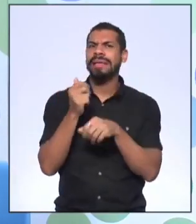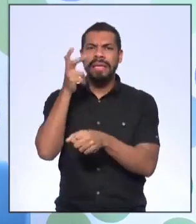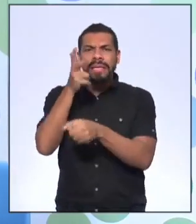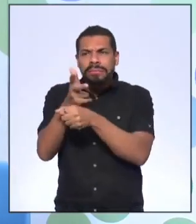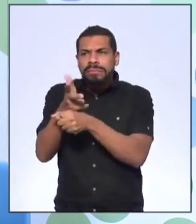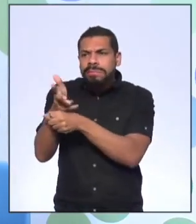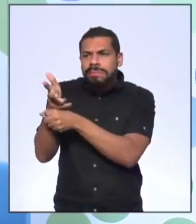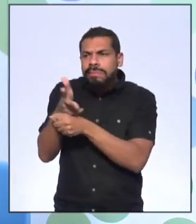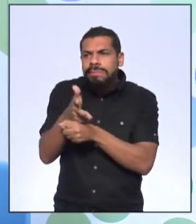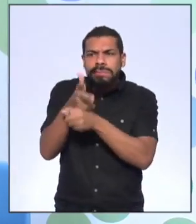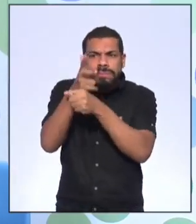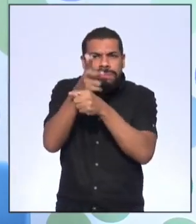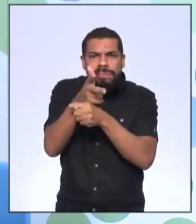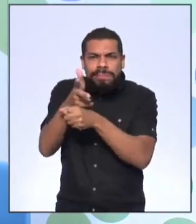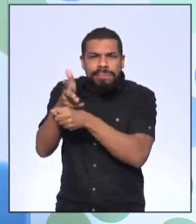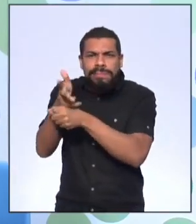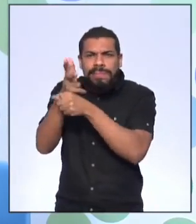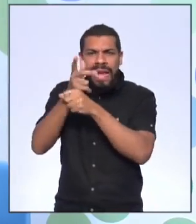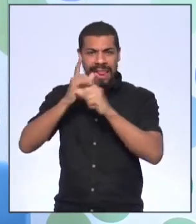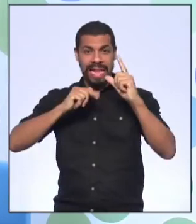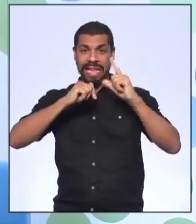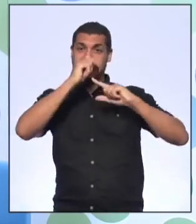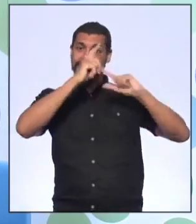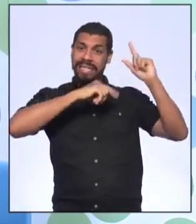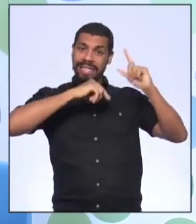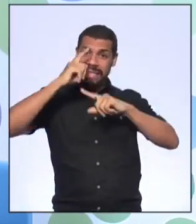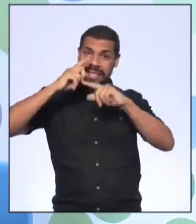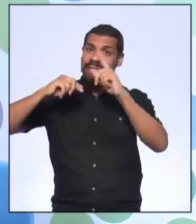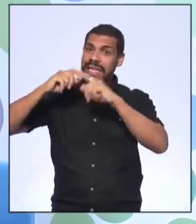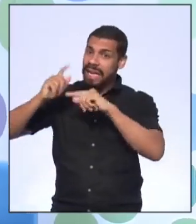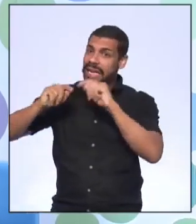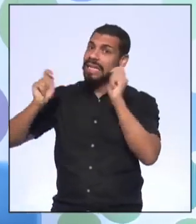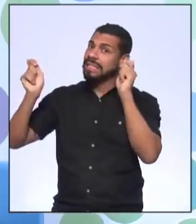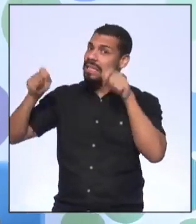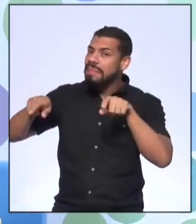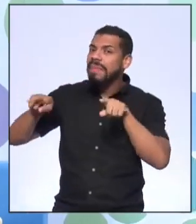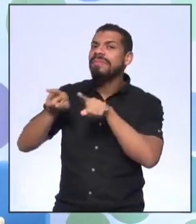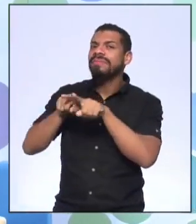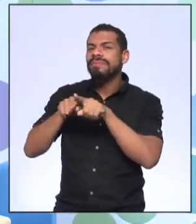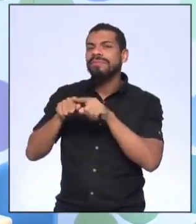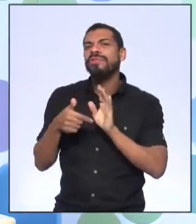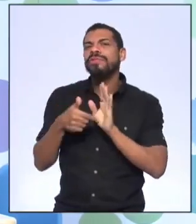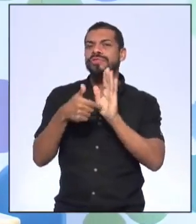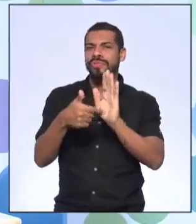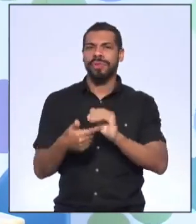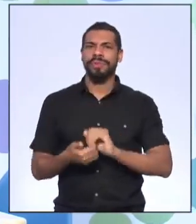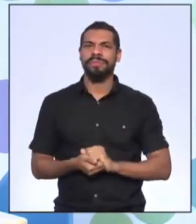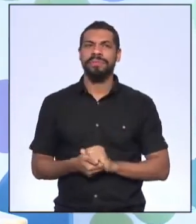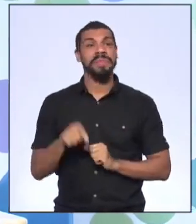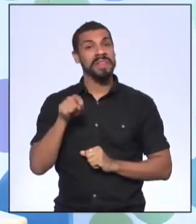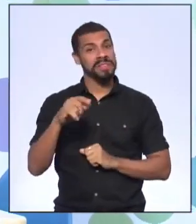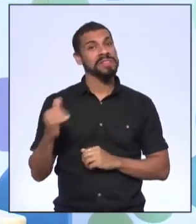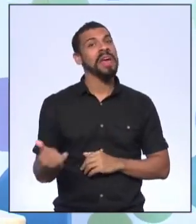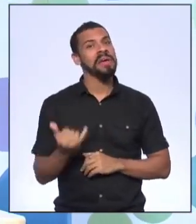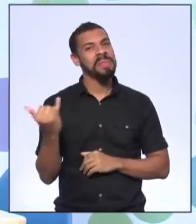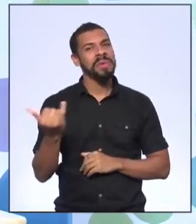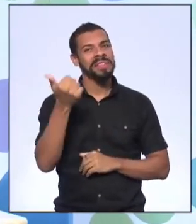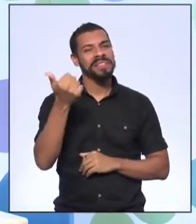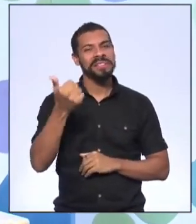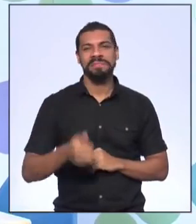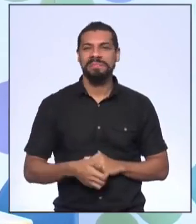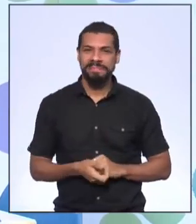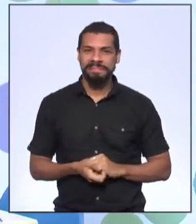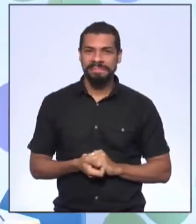enxergam no infravermelho. Tem estrelas que emitem no infravermelho, né? Estrelas, galáxias, né, que emitem no infravermelho. Isso é importante falar com vocês, tá bom?